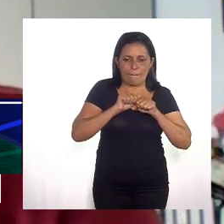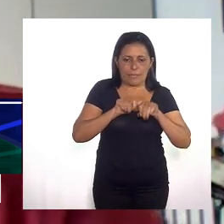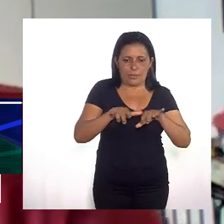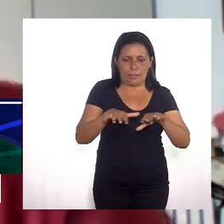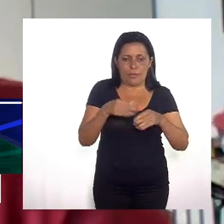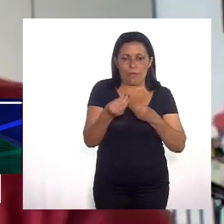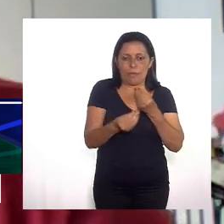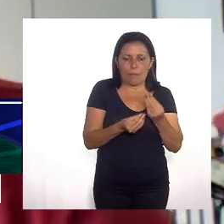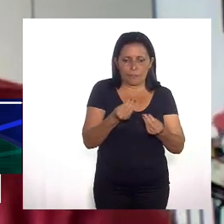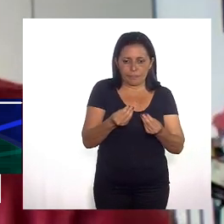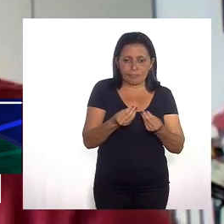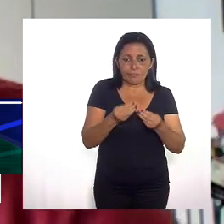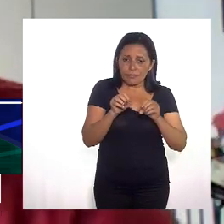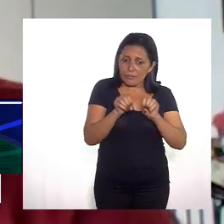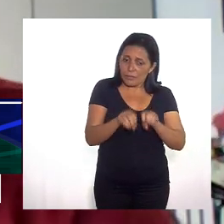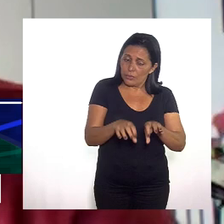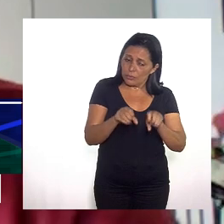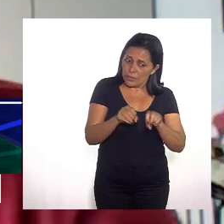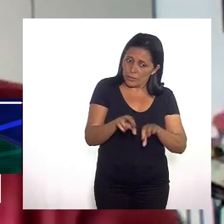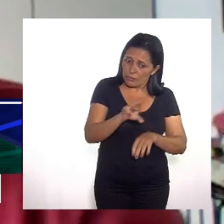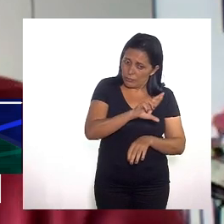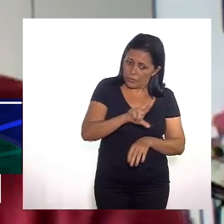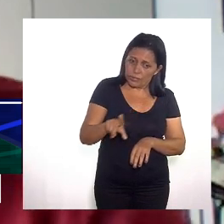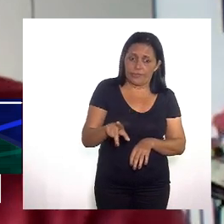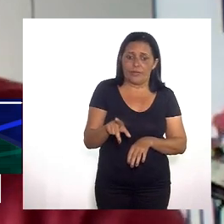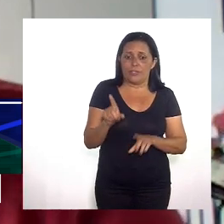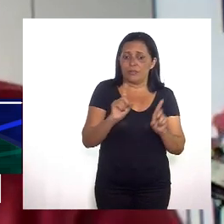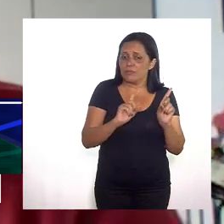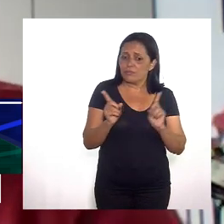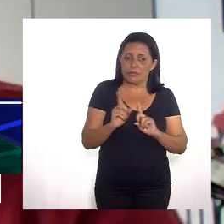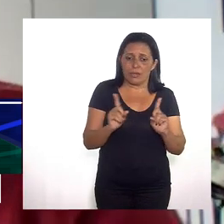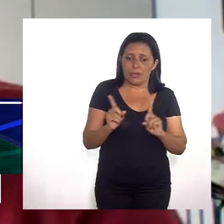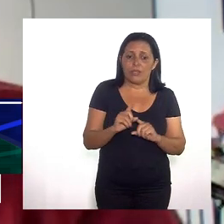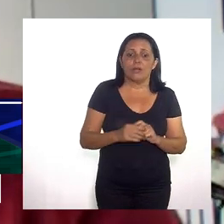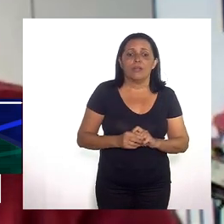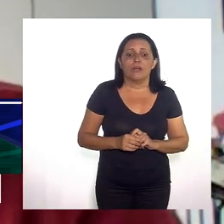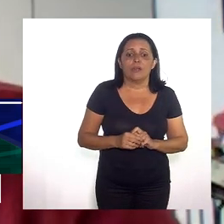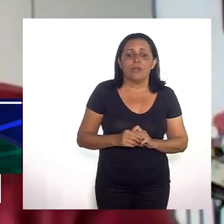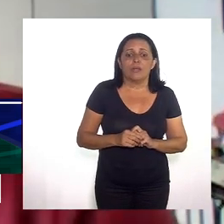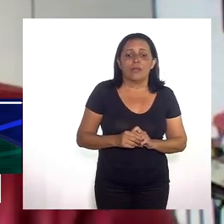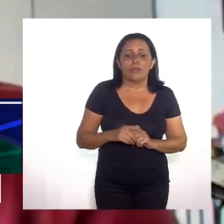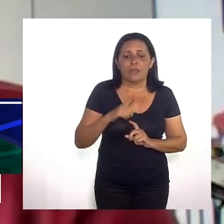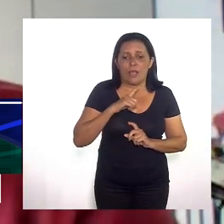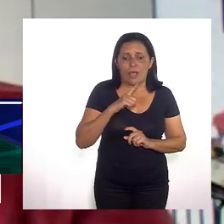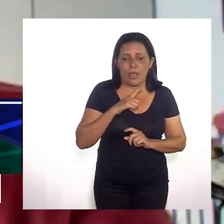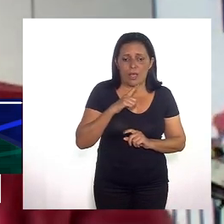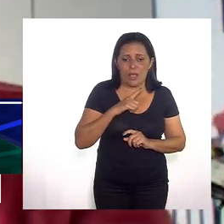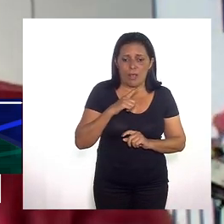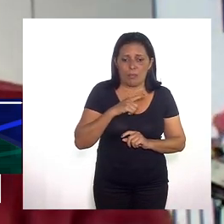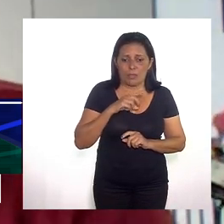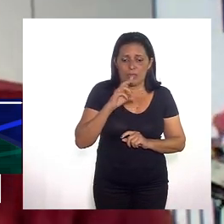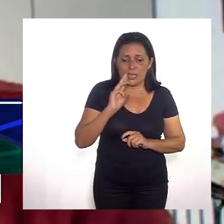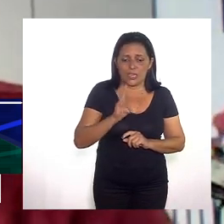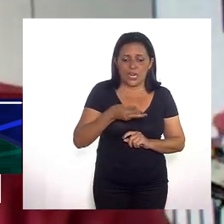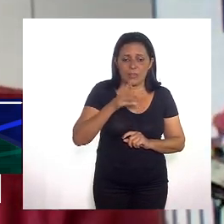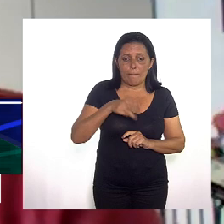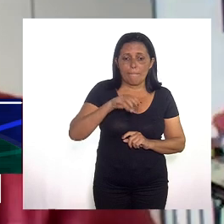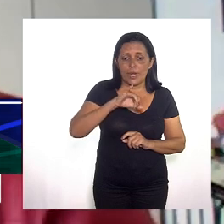efeitos. Na educação não é diferente. A gente tem no estado do Rio de Janeiro cerca de 3 milhões de